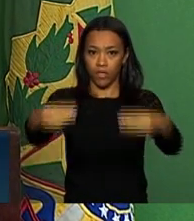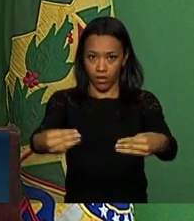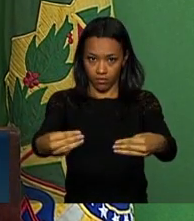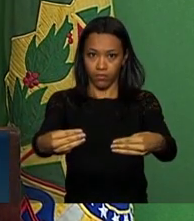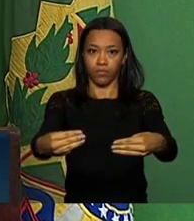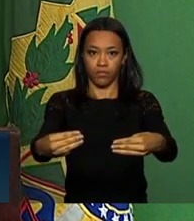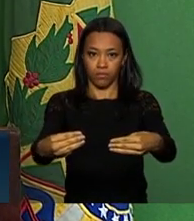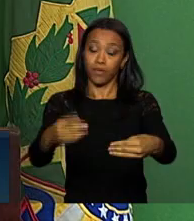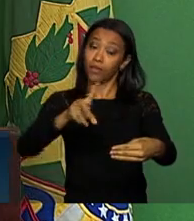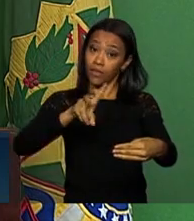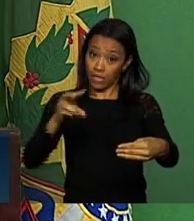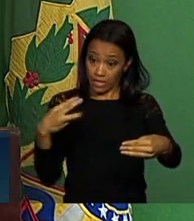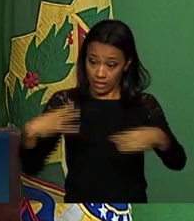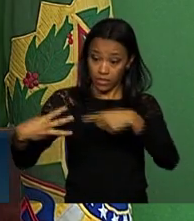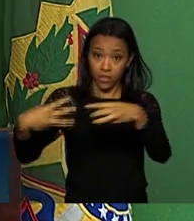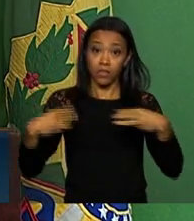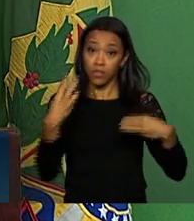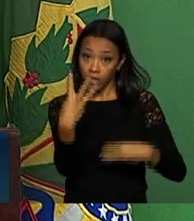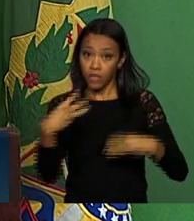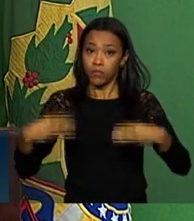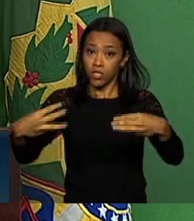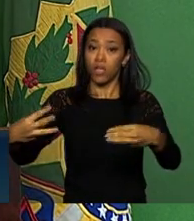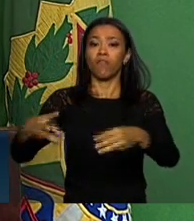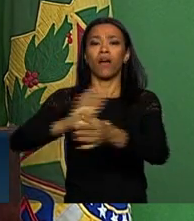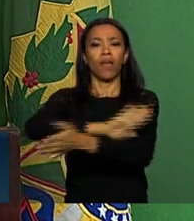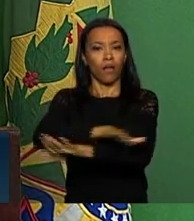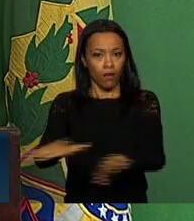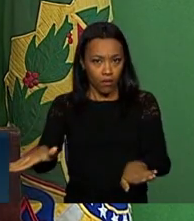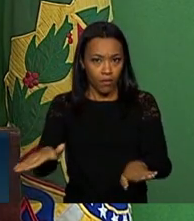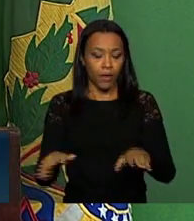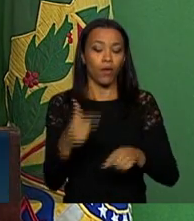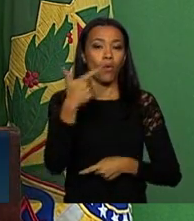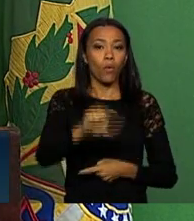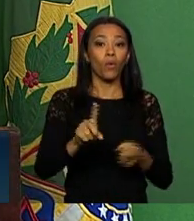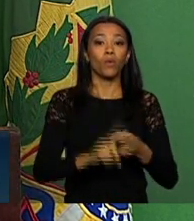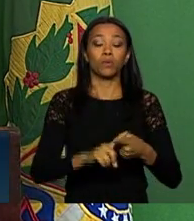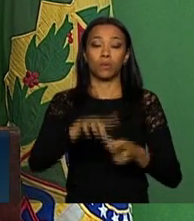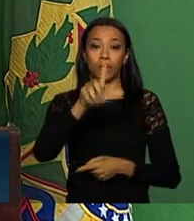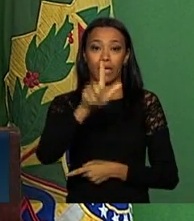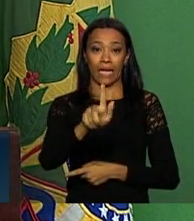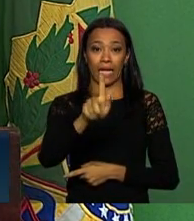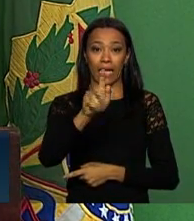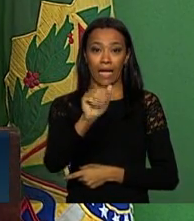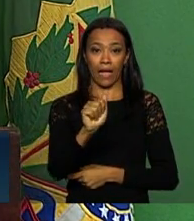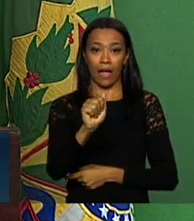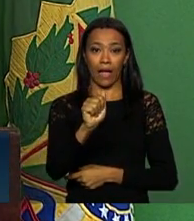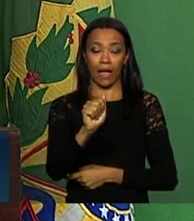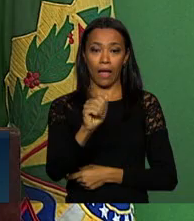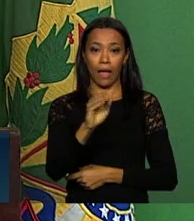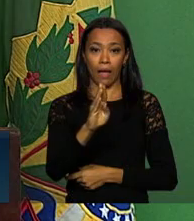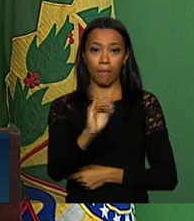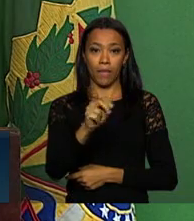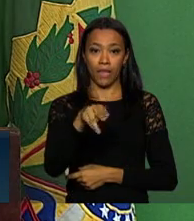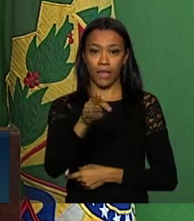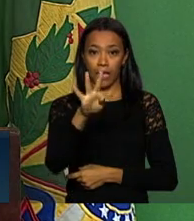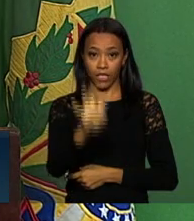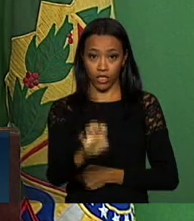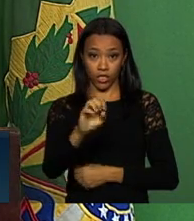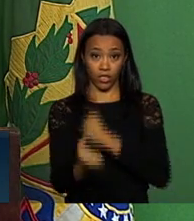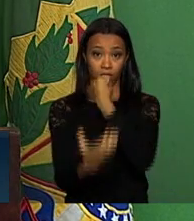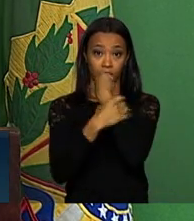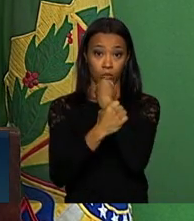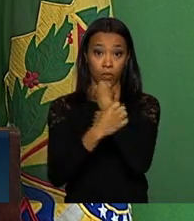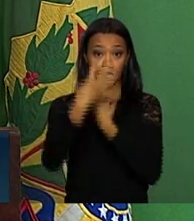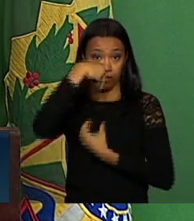serão extintos o gabinete de segurança o gabinete de segurança